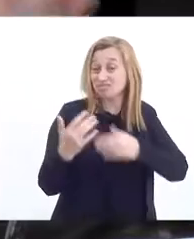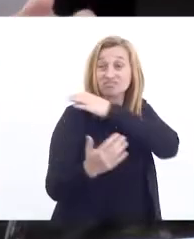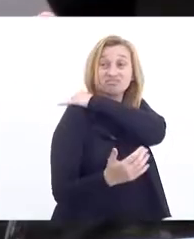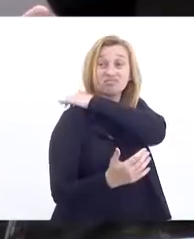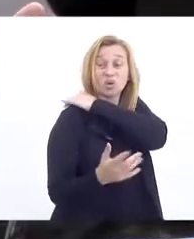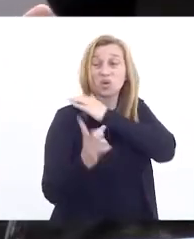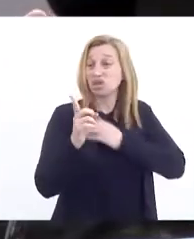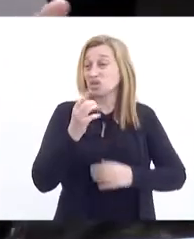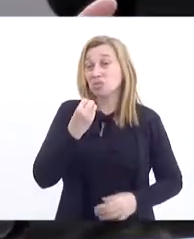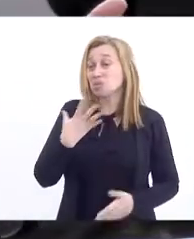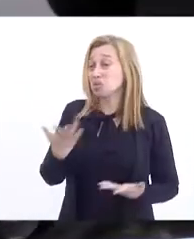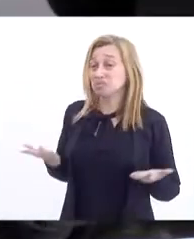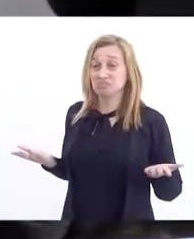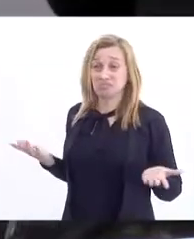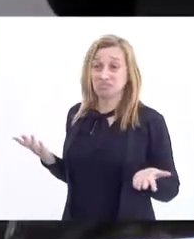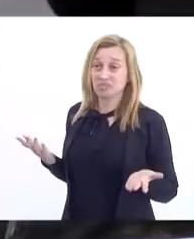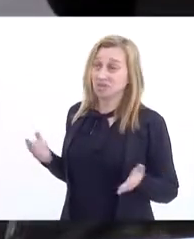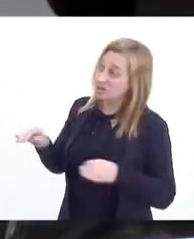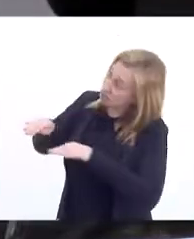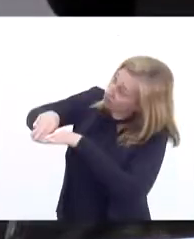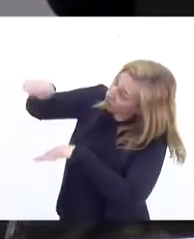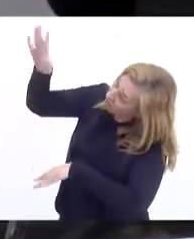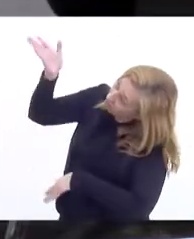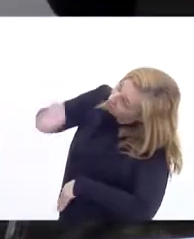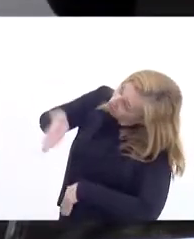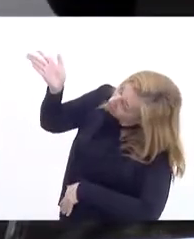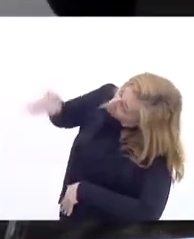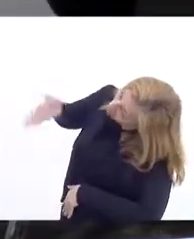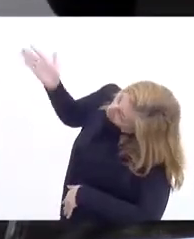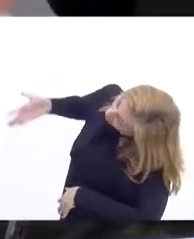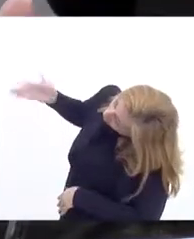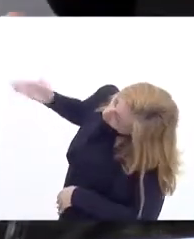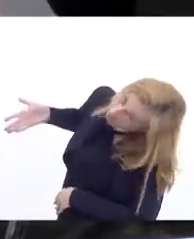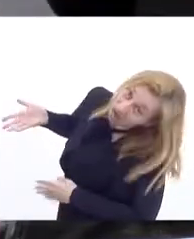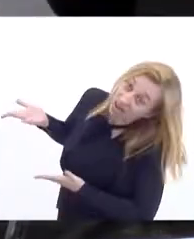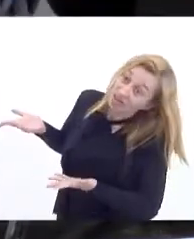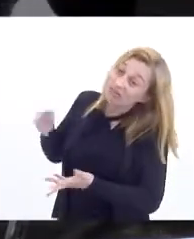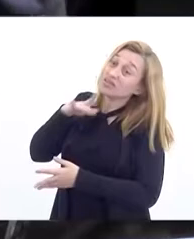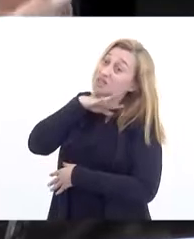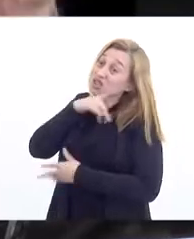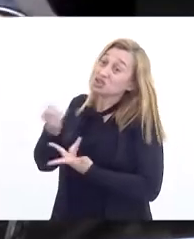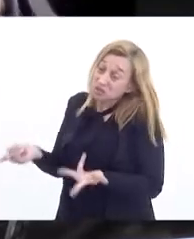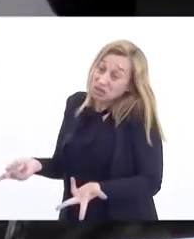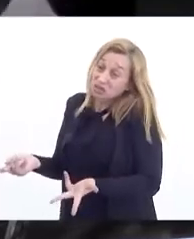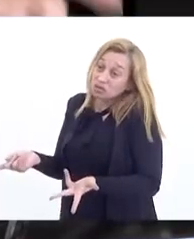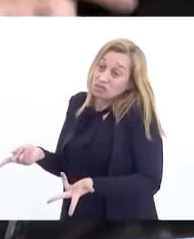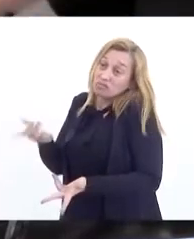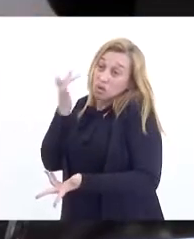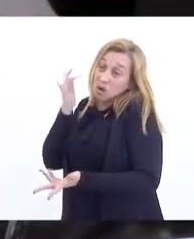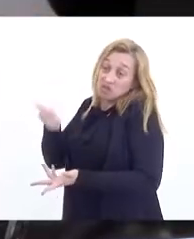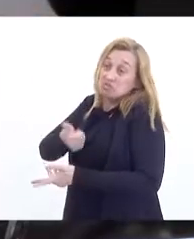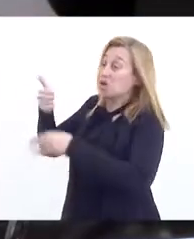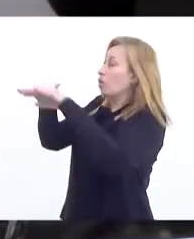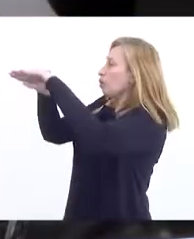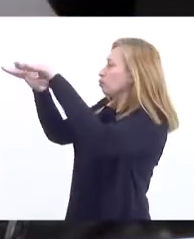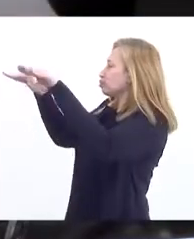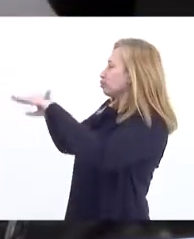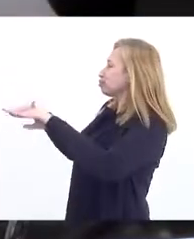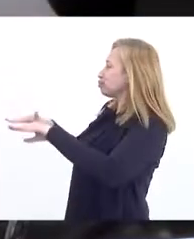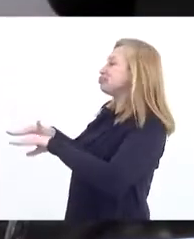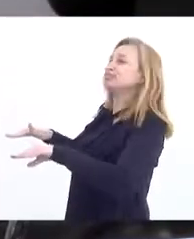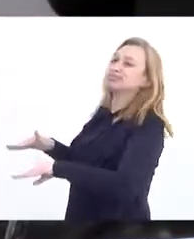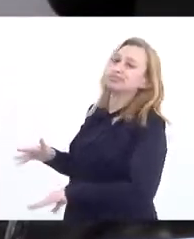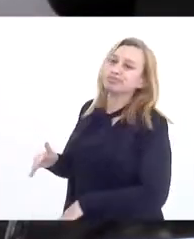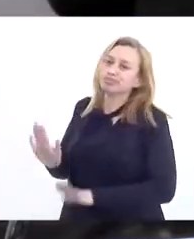amortecedor nenhum. Então, eu só queria corroborar que nem no mérito eu acho sempre que essa possa ser a melhor